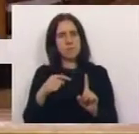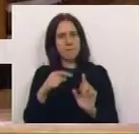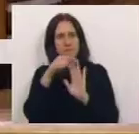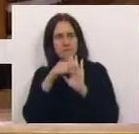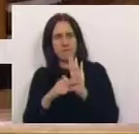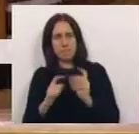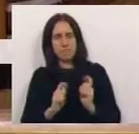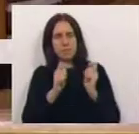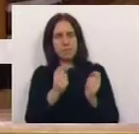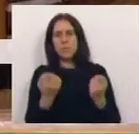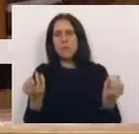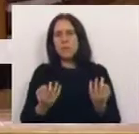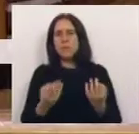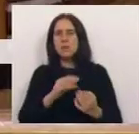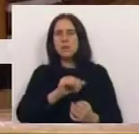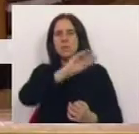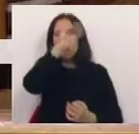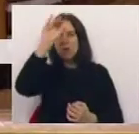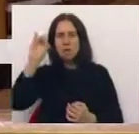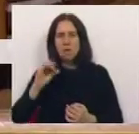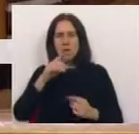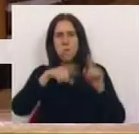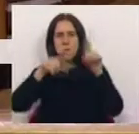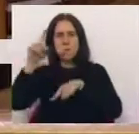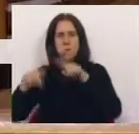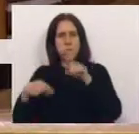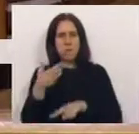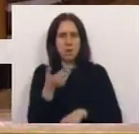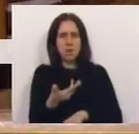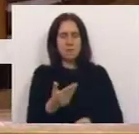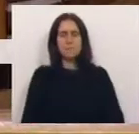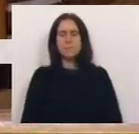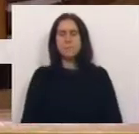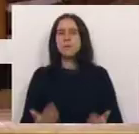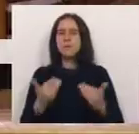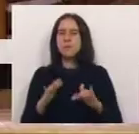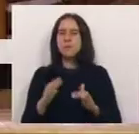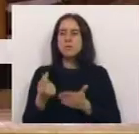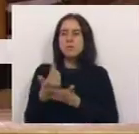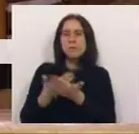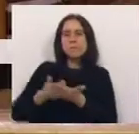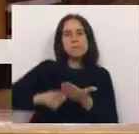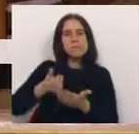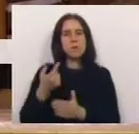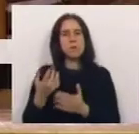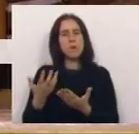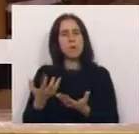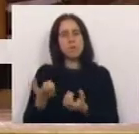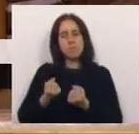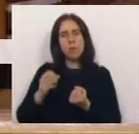conta as disparidades regionais existentes. No entanto, por opções economicistas, os governos